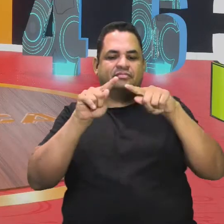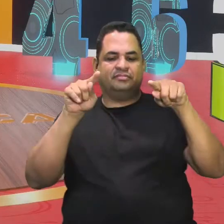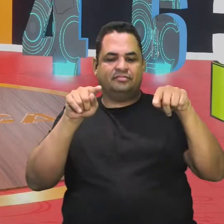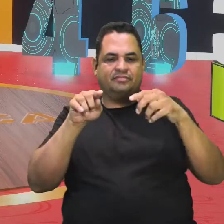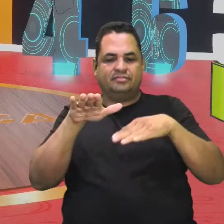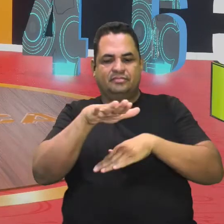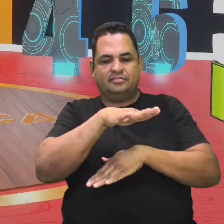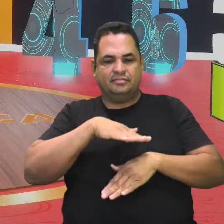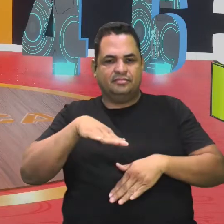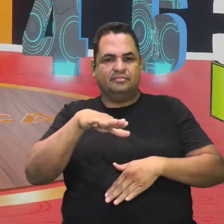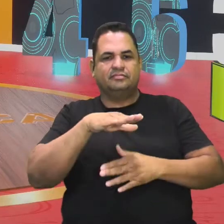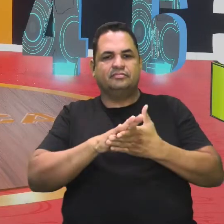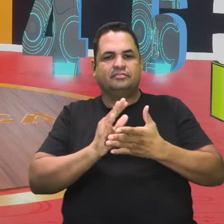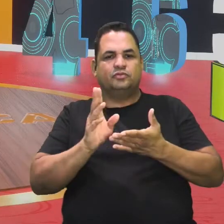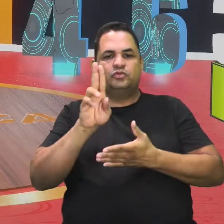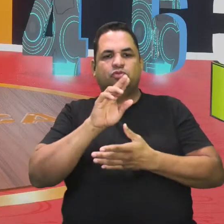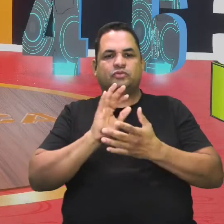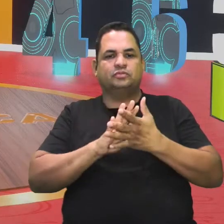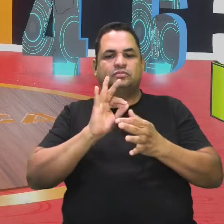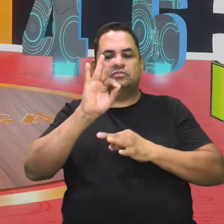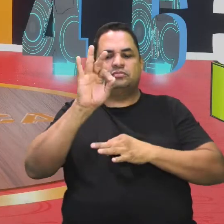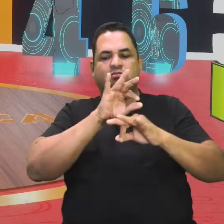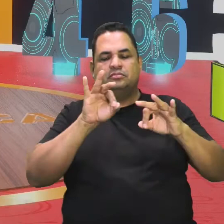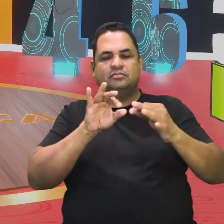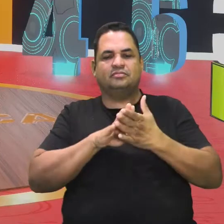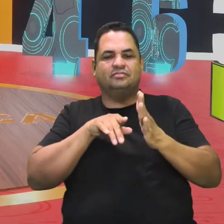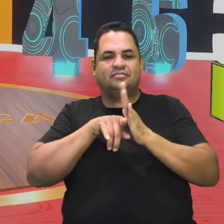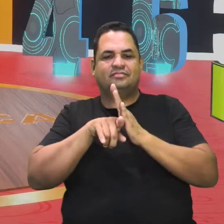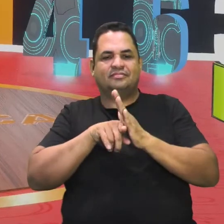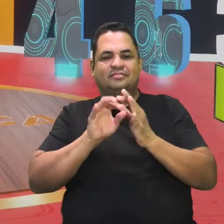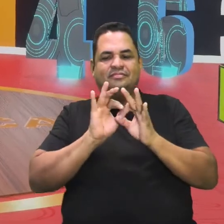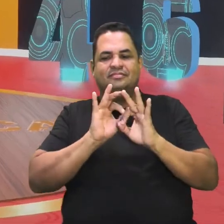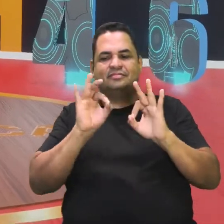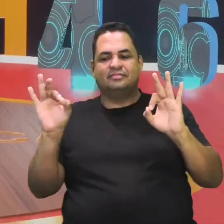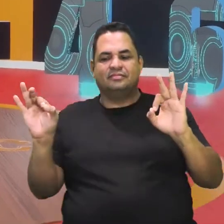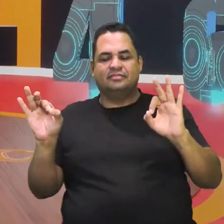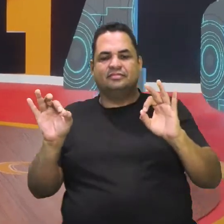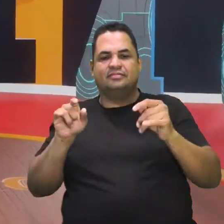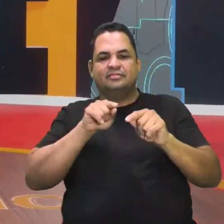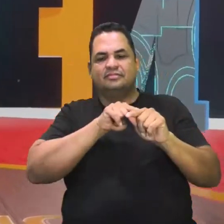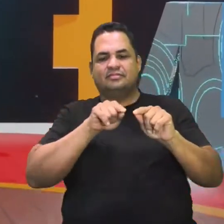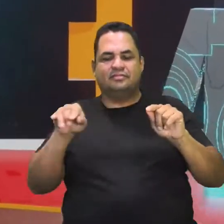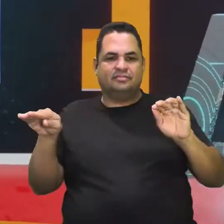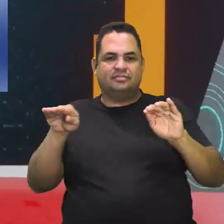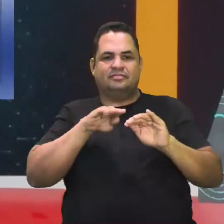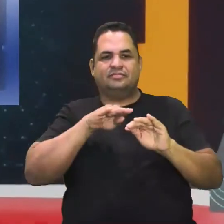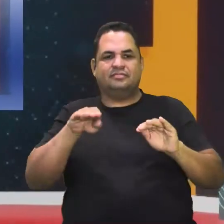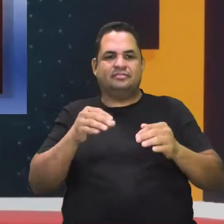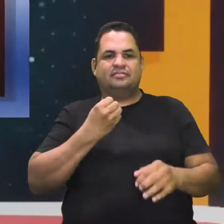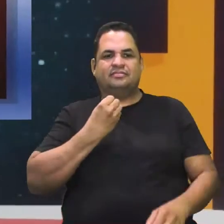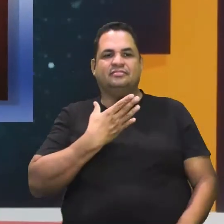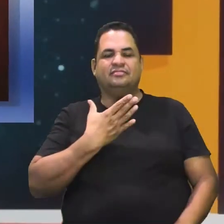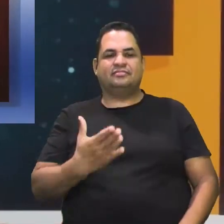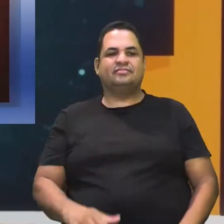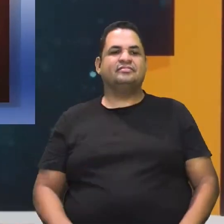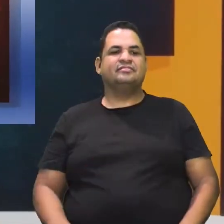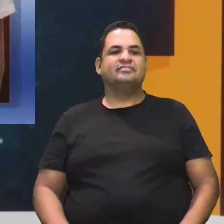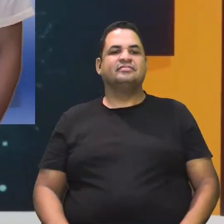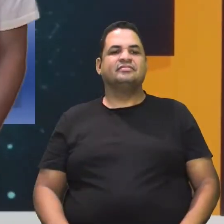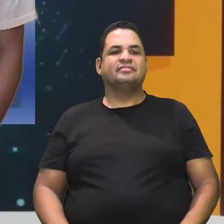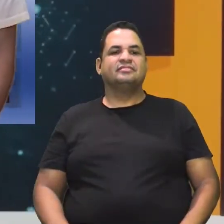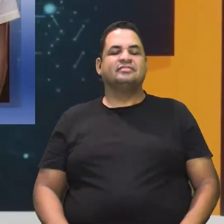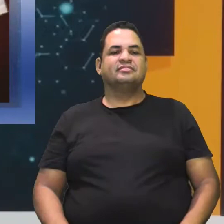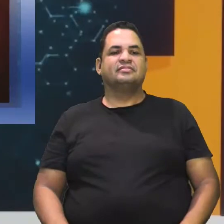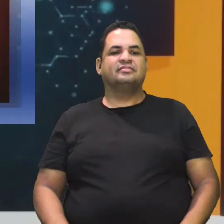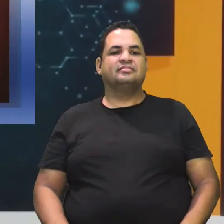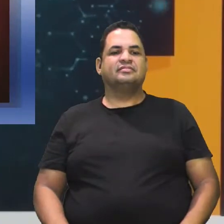geometria analítica e também a gente falou da distância entre um ponto e uma reta. Tá bom? Então vamos